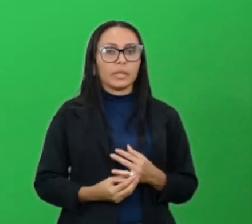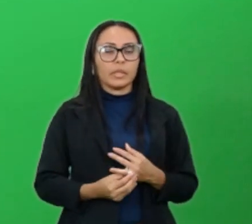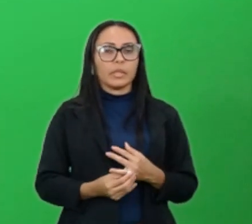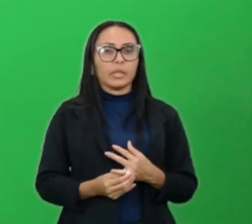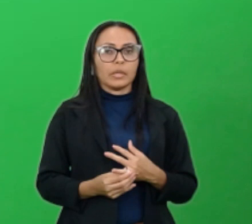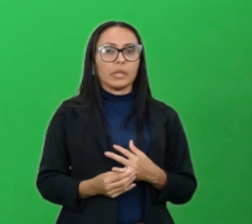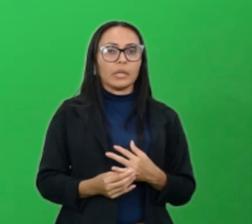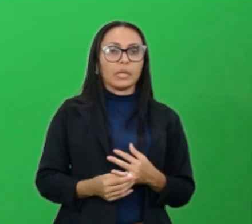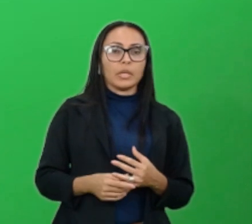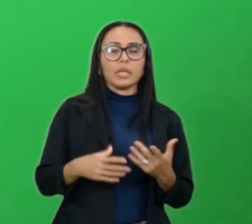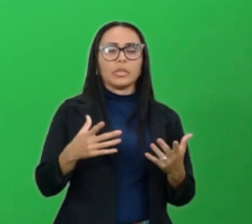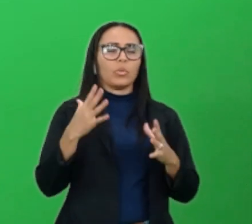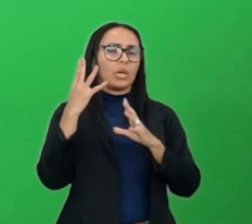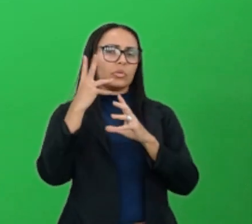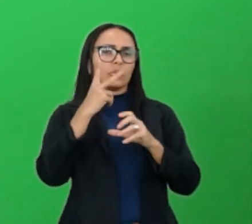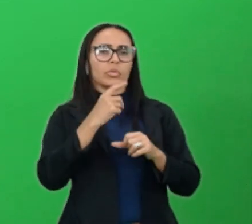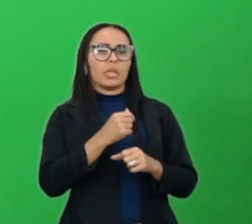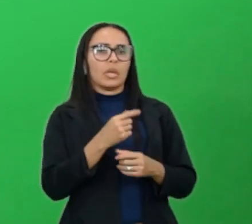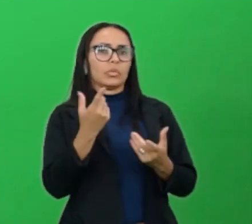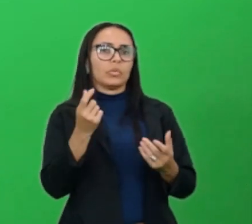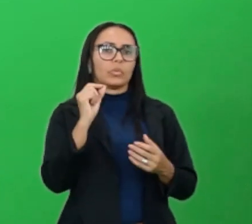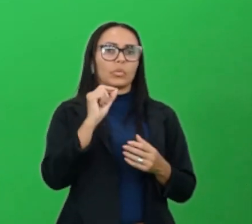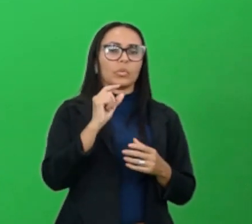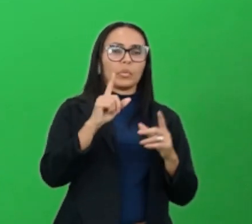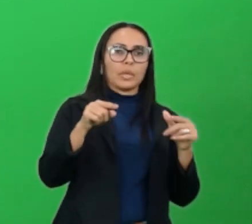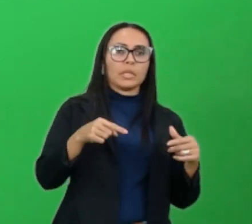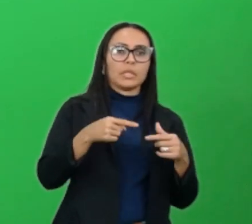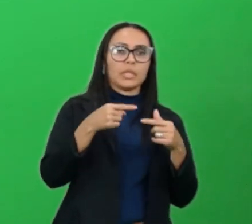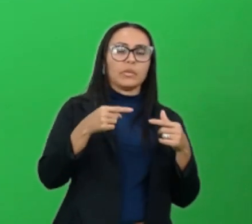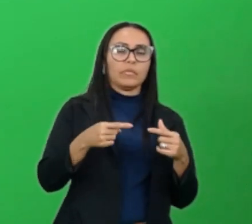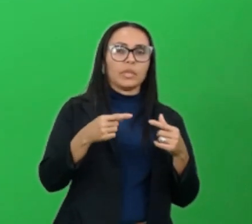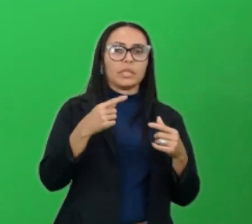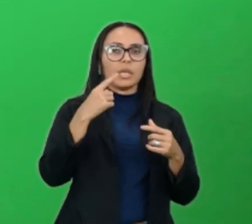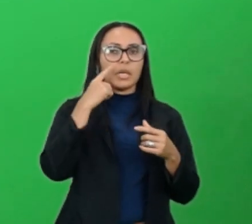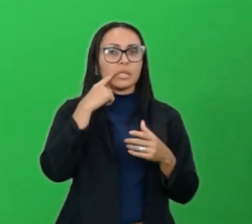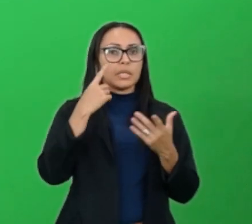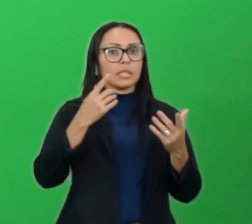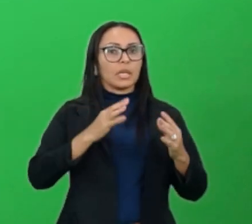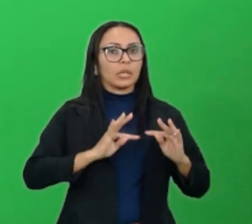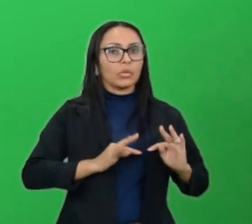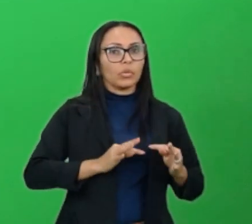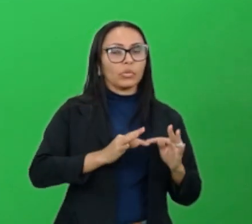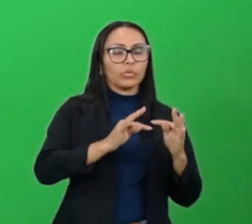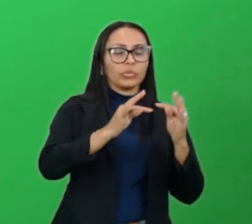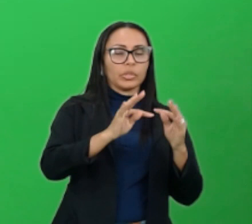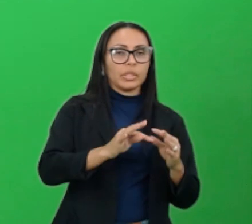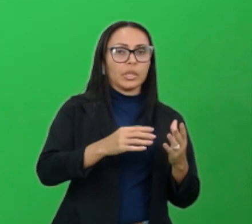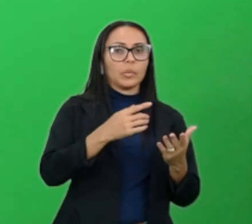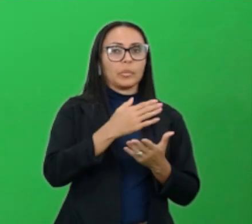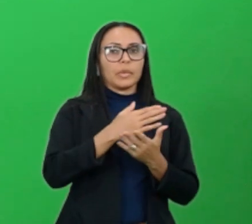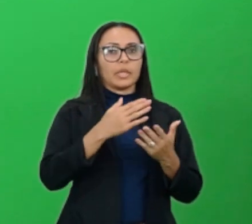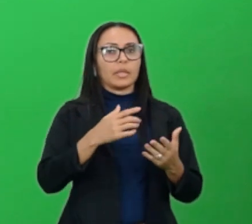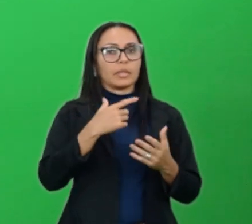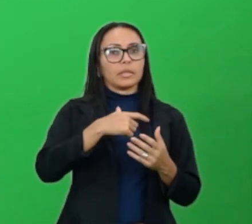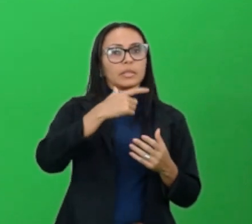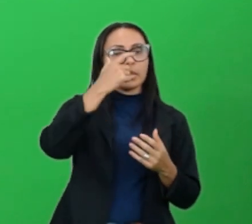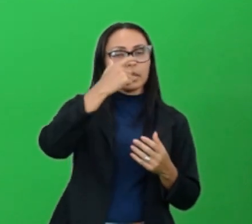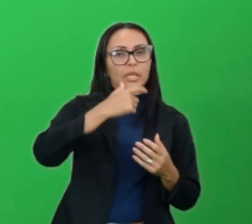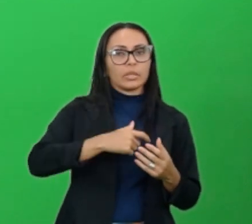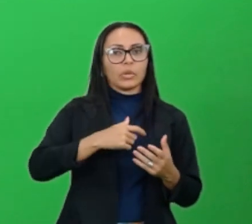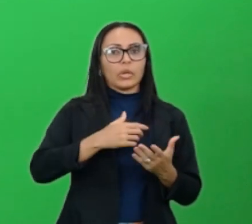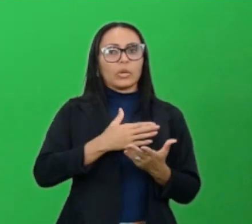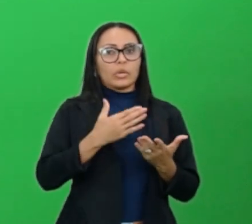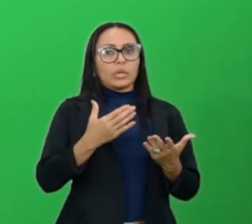resultados? Competitividade global, intensidade tecnológica, propriedade intelectual, né, que tem a ver justamente com a questão das